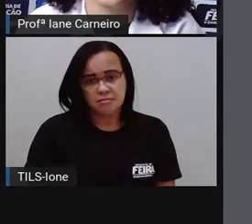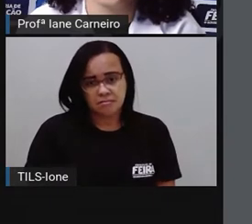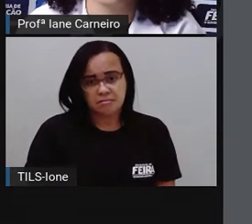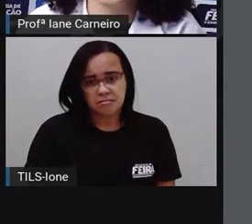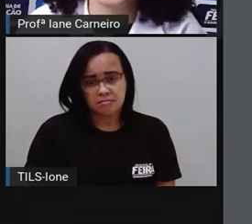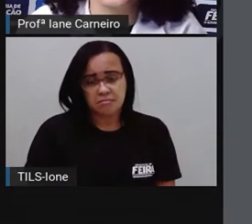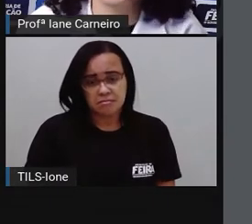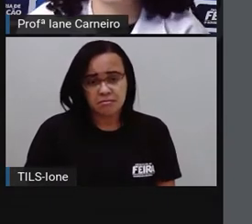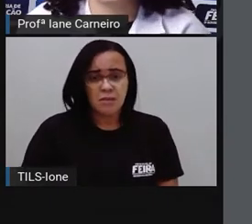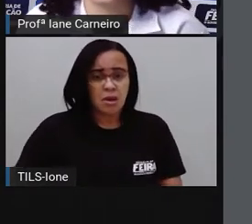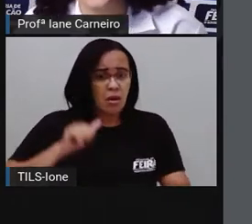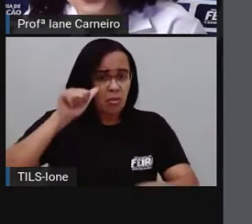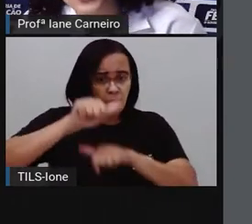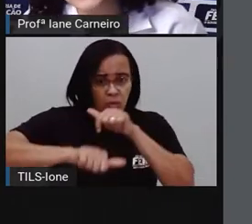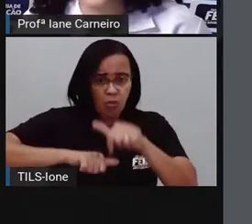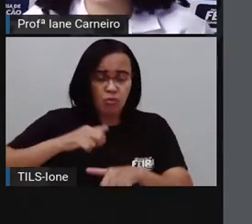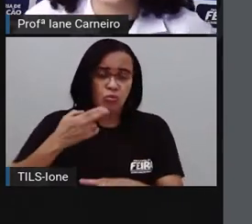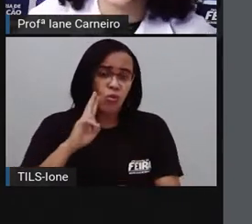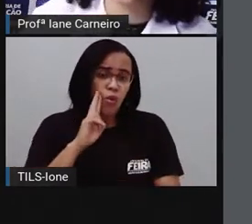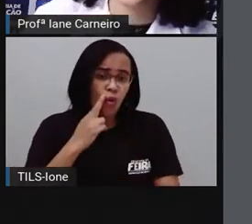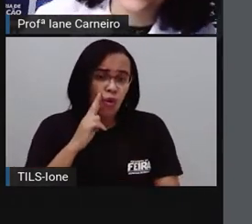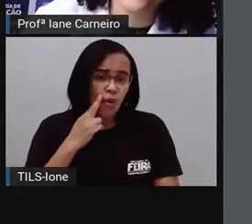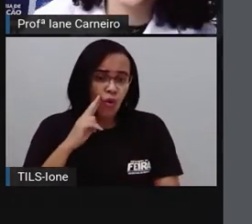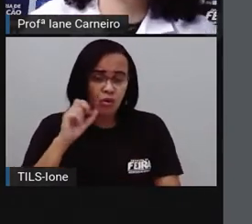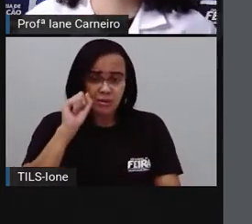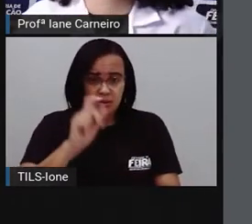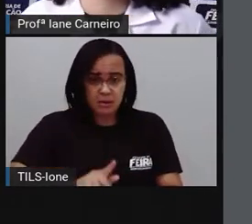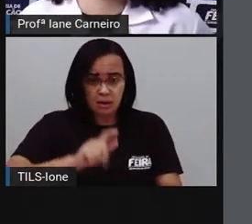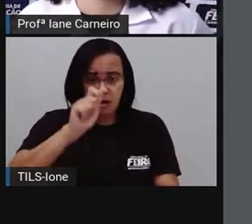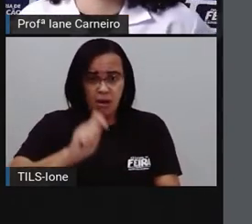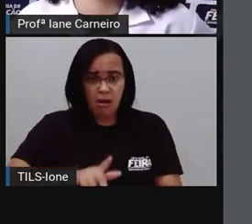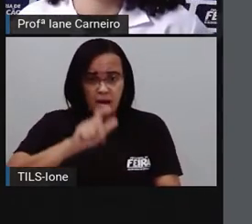Mudou de rosa para azul.